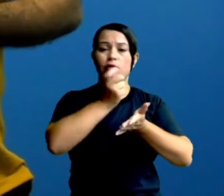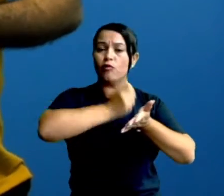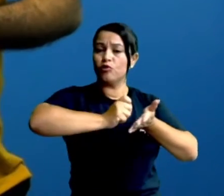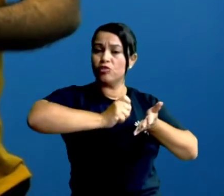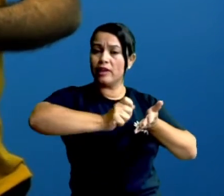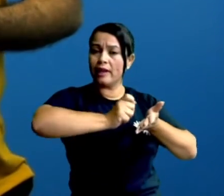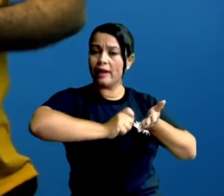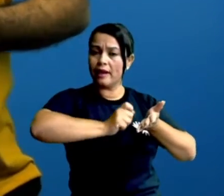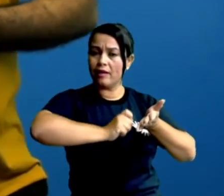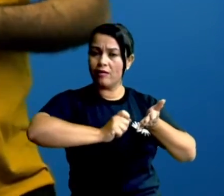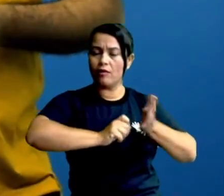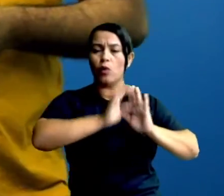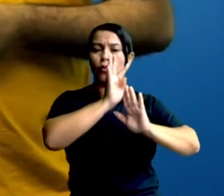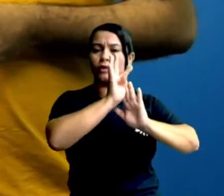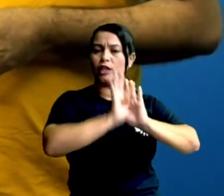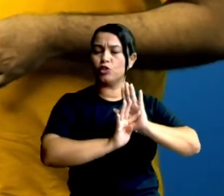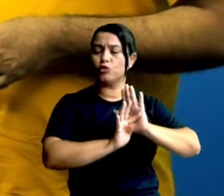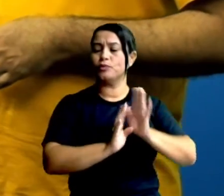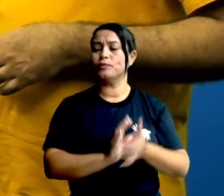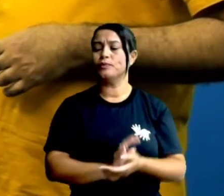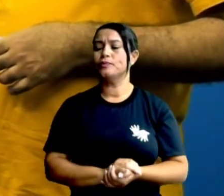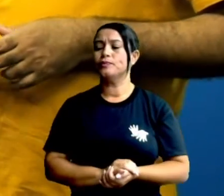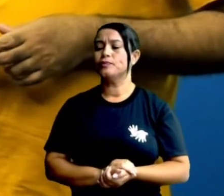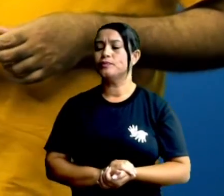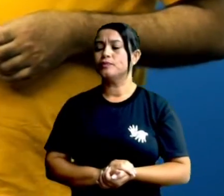escrever um texto. Tá?